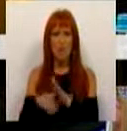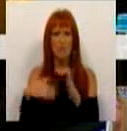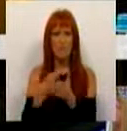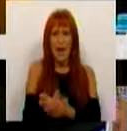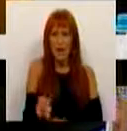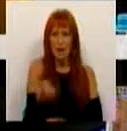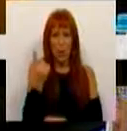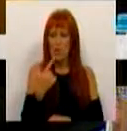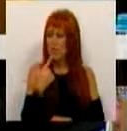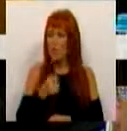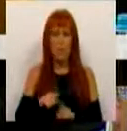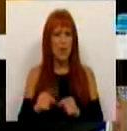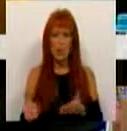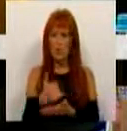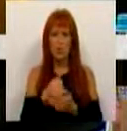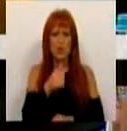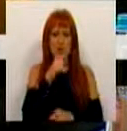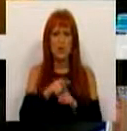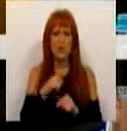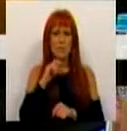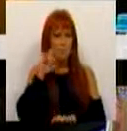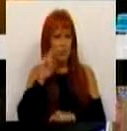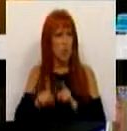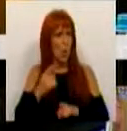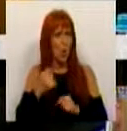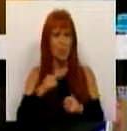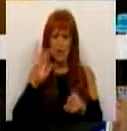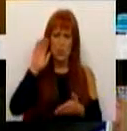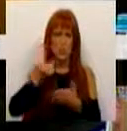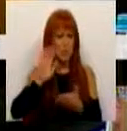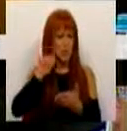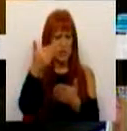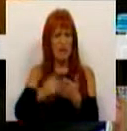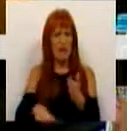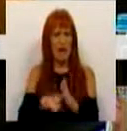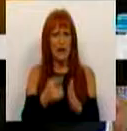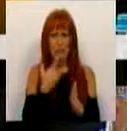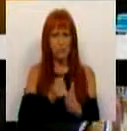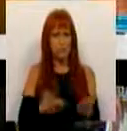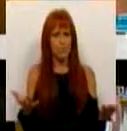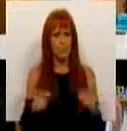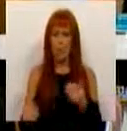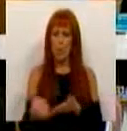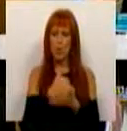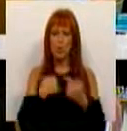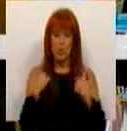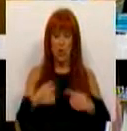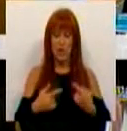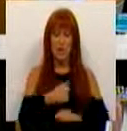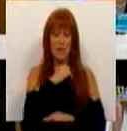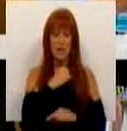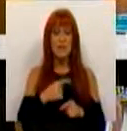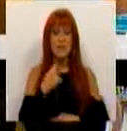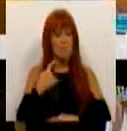atribui. Não podem os recursos hídricos ser devidamente protegidos com as soluções que constam da lei. Os dados de que dispomos